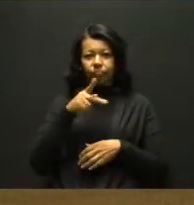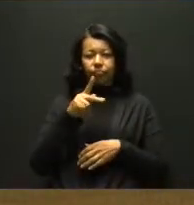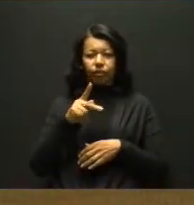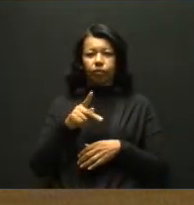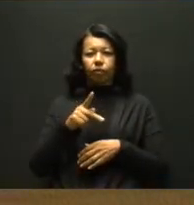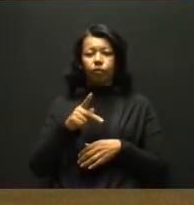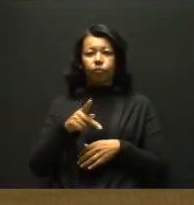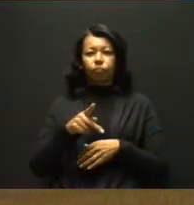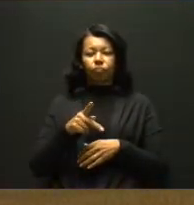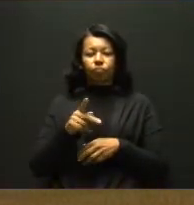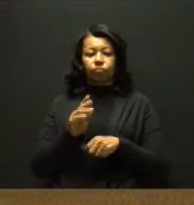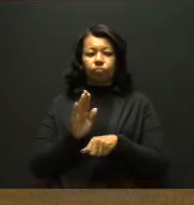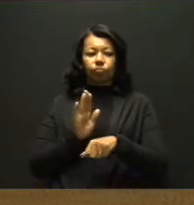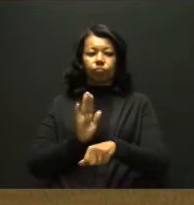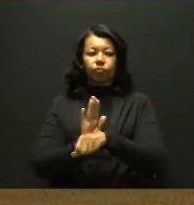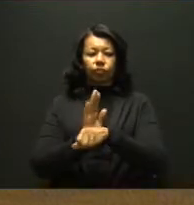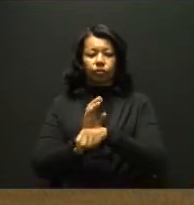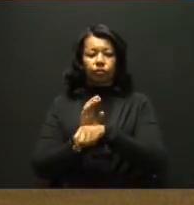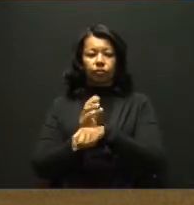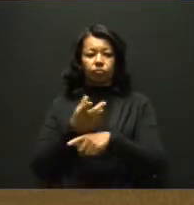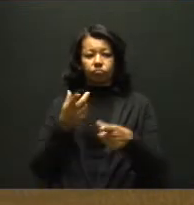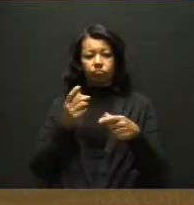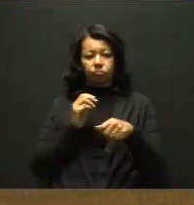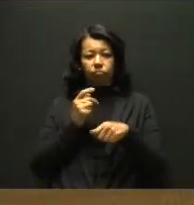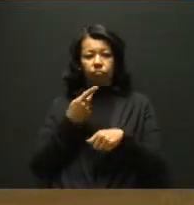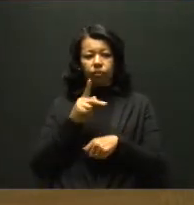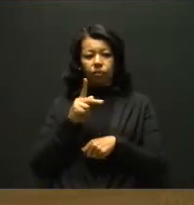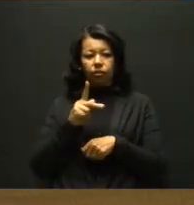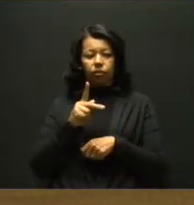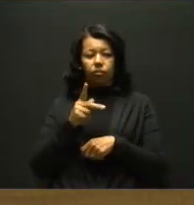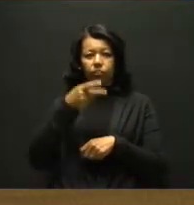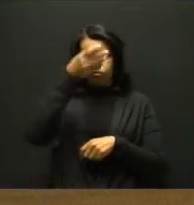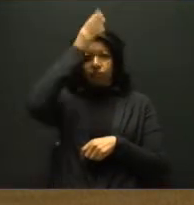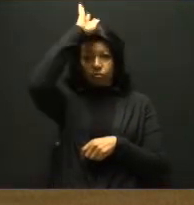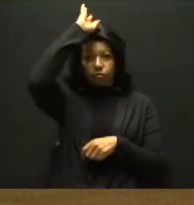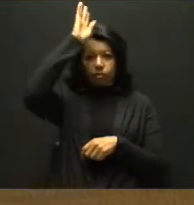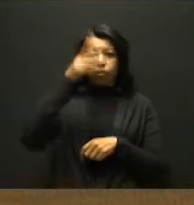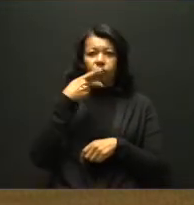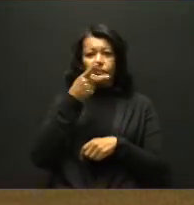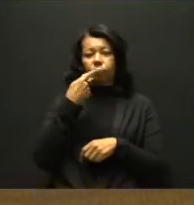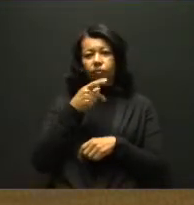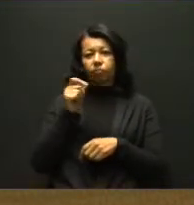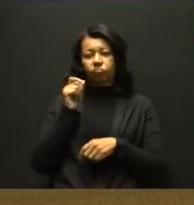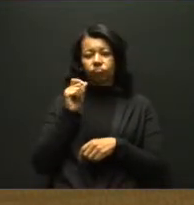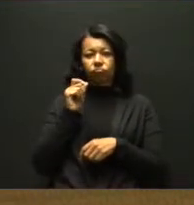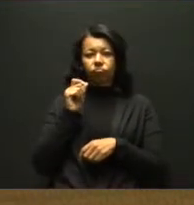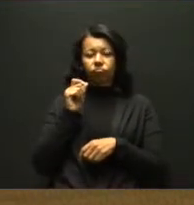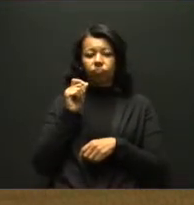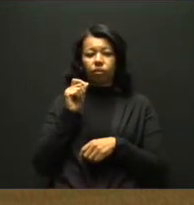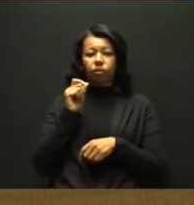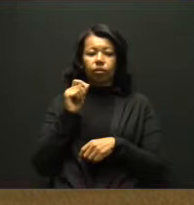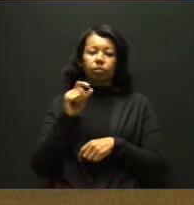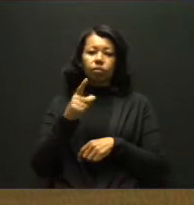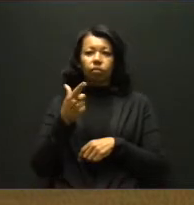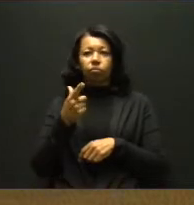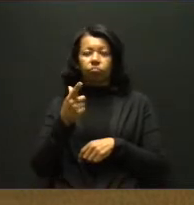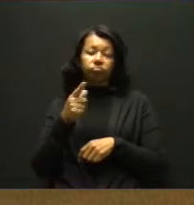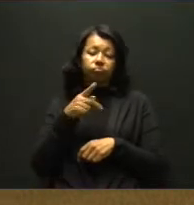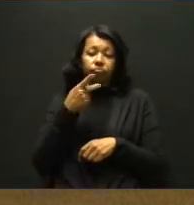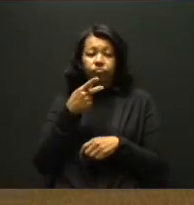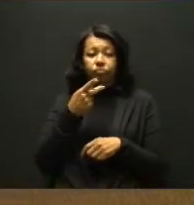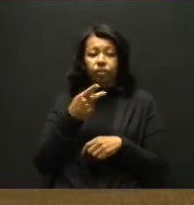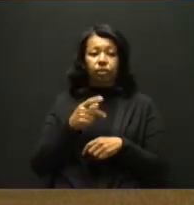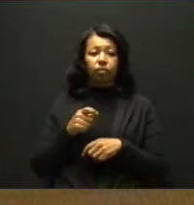corpo de bombeiros queria ressaltar realmente nisso que o vereador ricardo acaba de falar que não é do temer